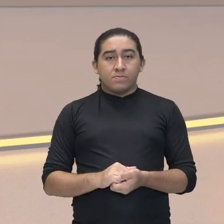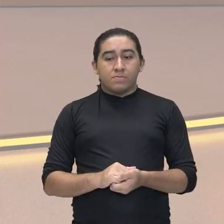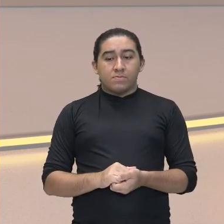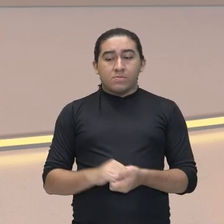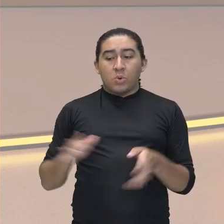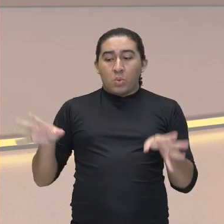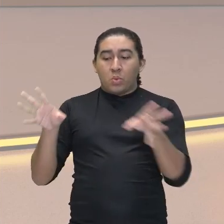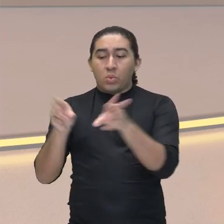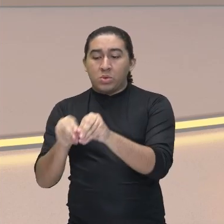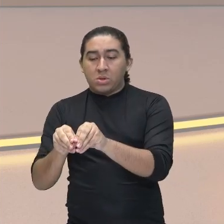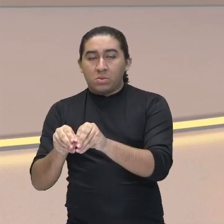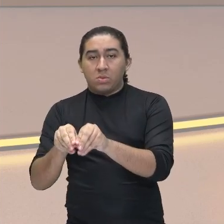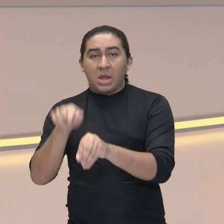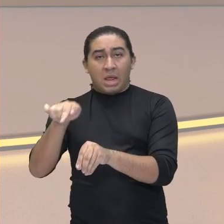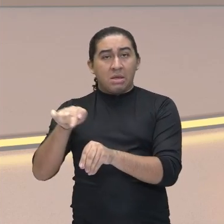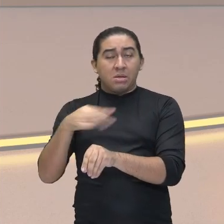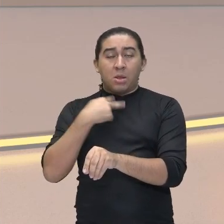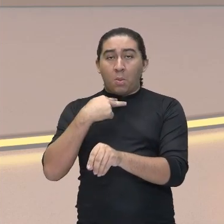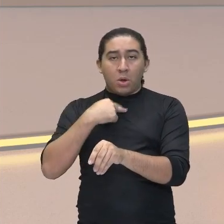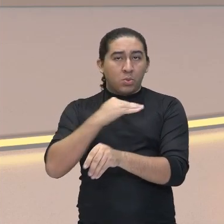Sócrates não é mortal.